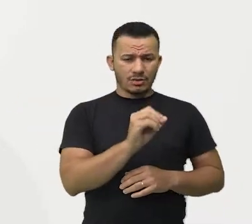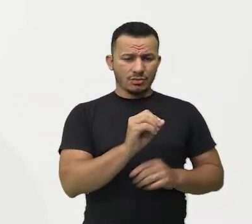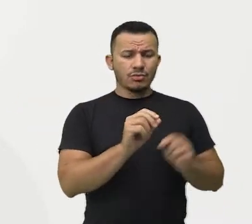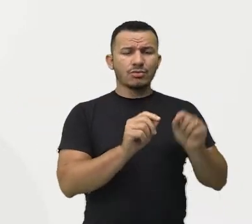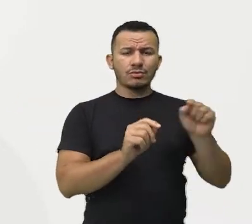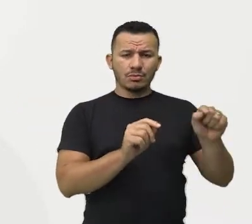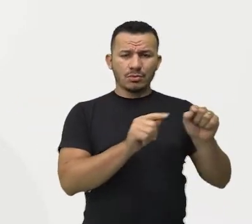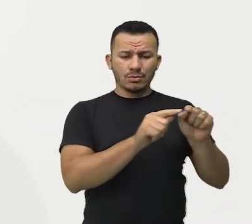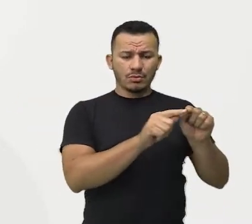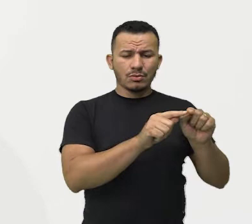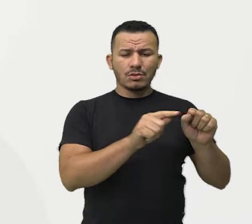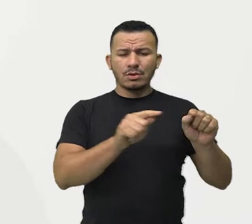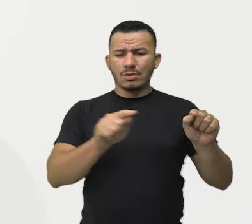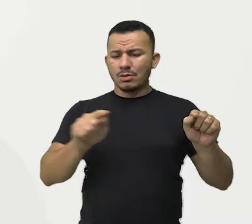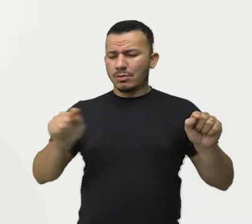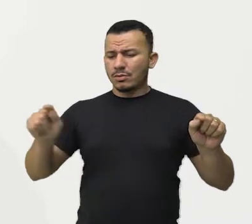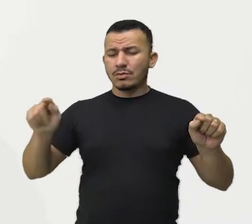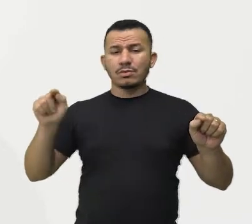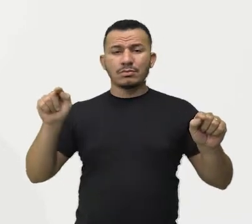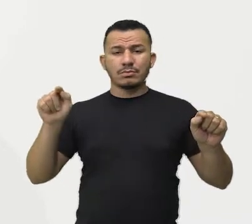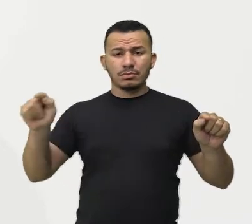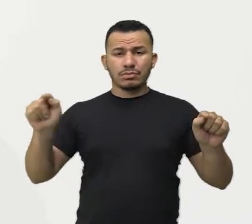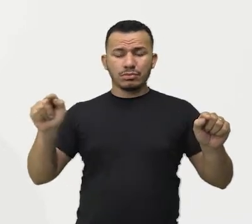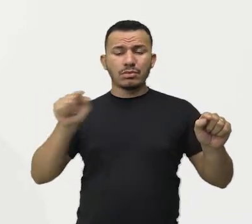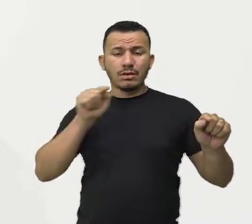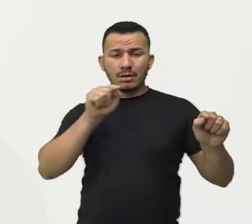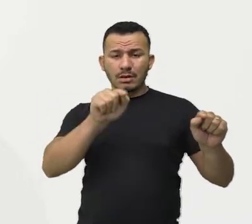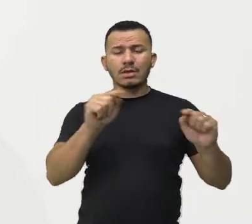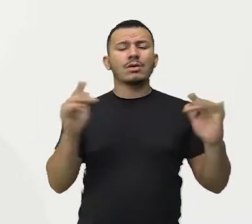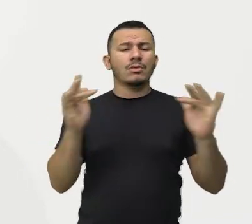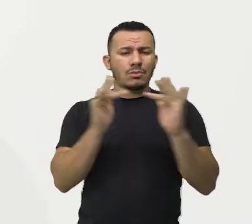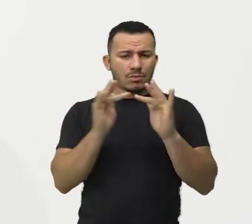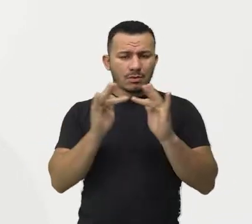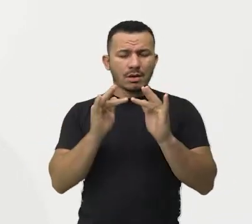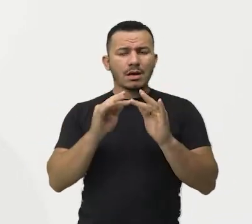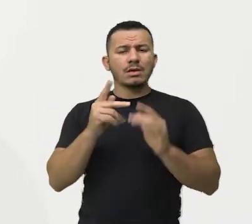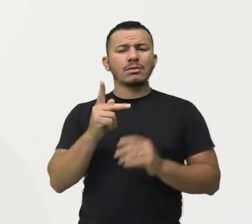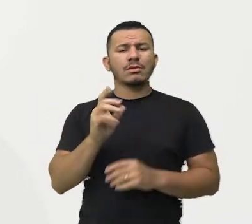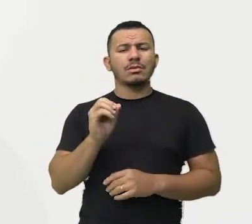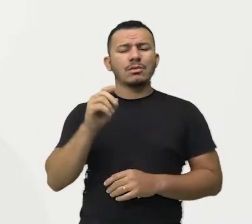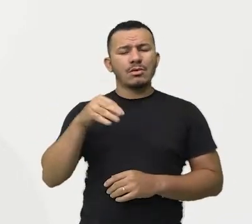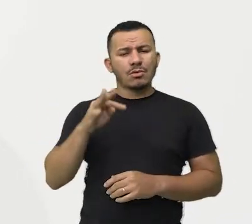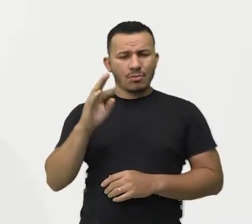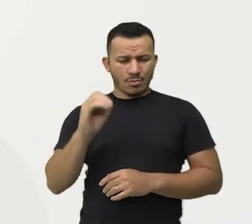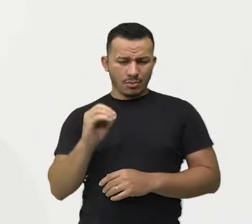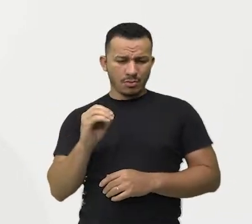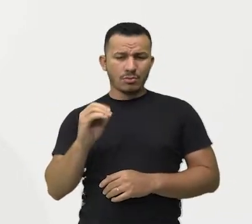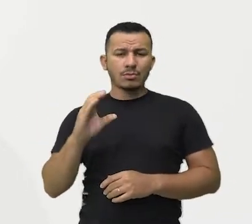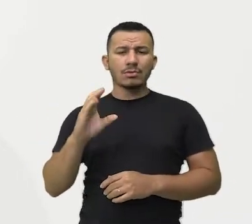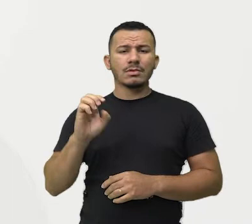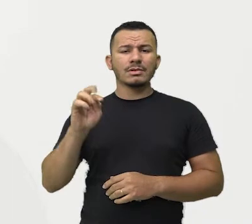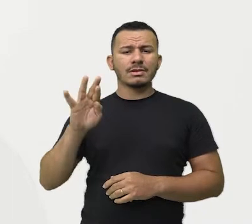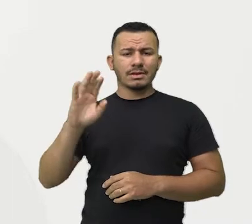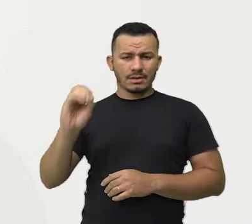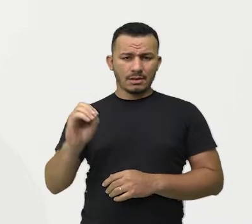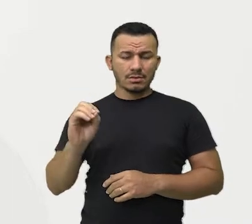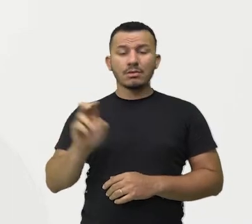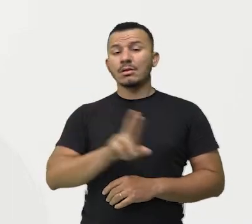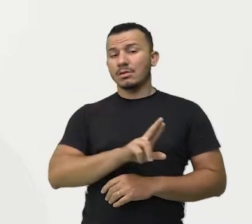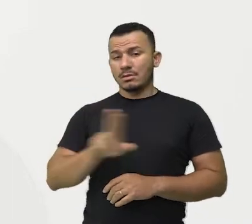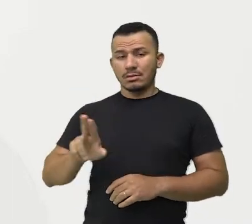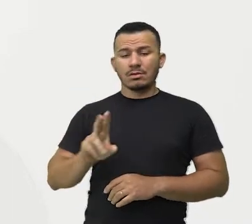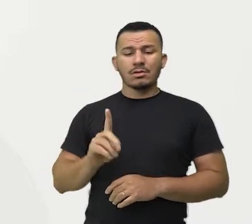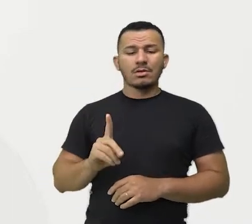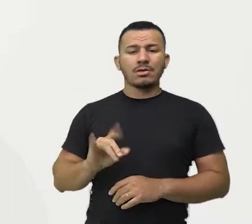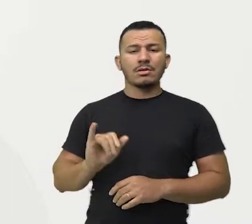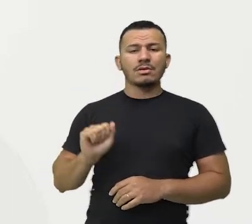lado da circunferência até o outro, passando pelo centro, tá legal? Isso é o que nós